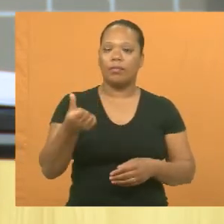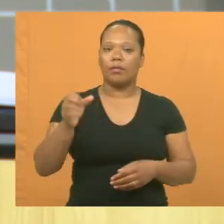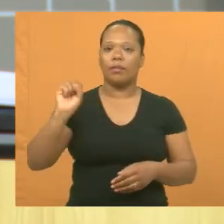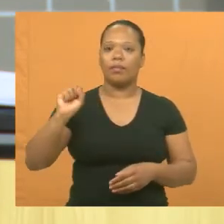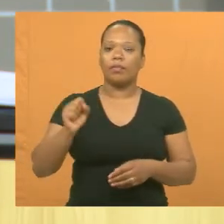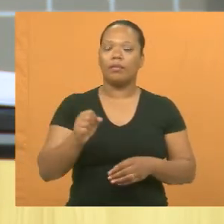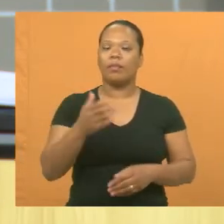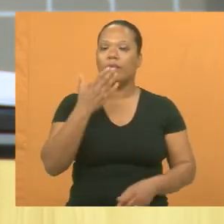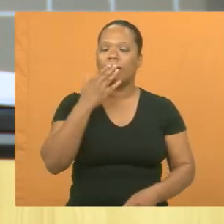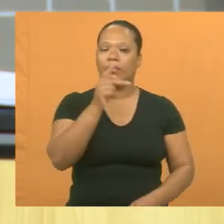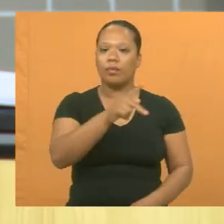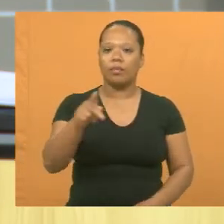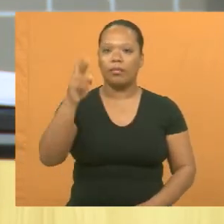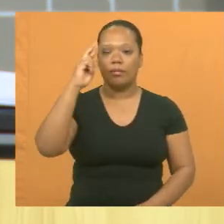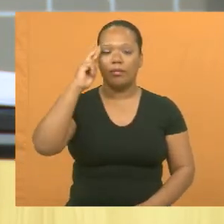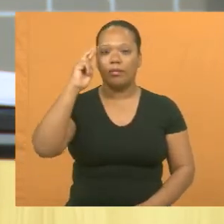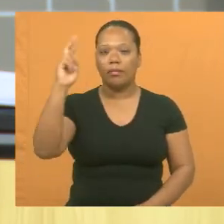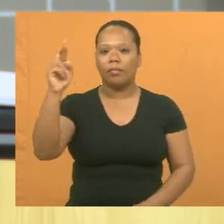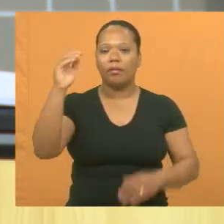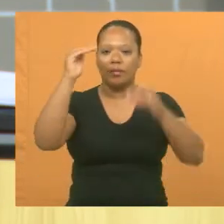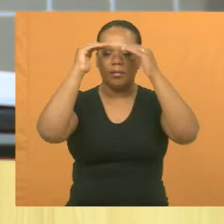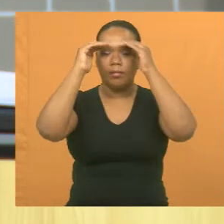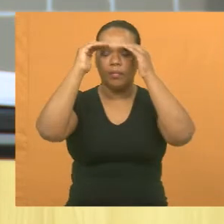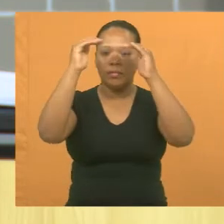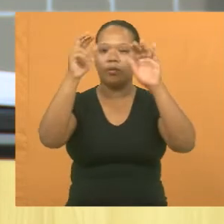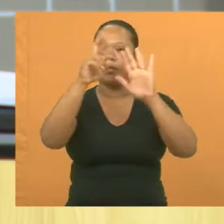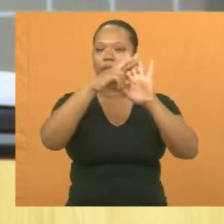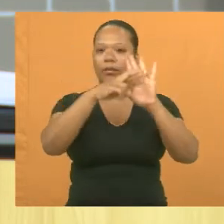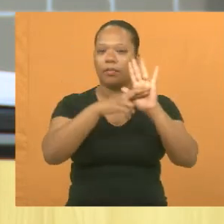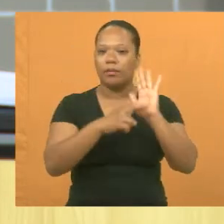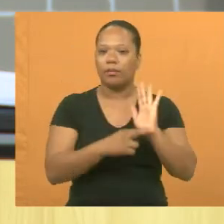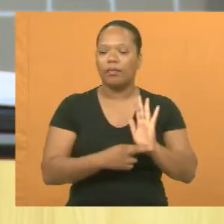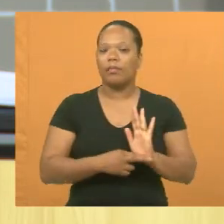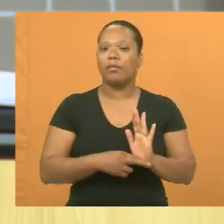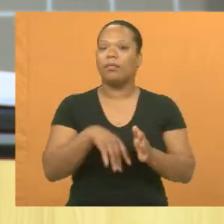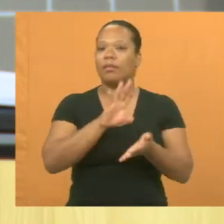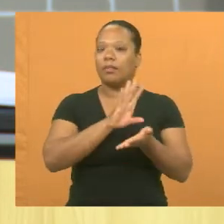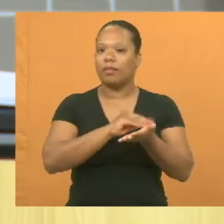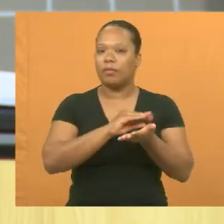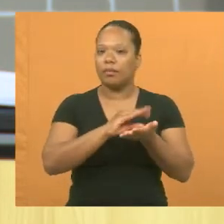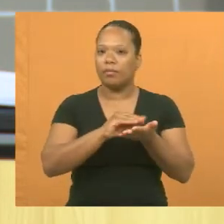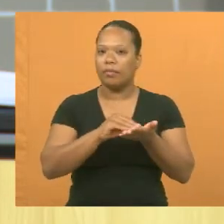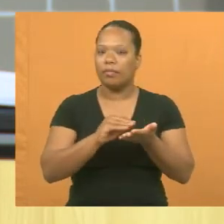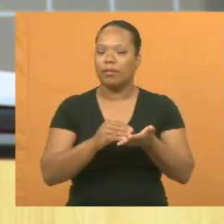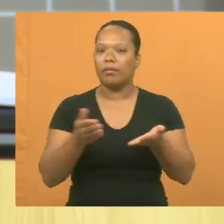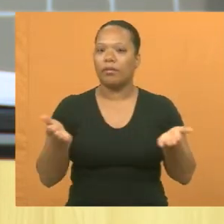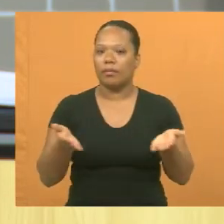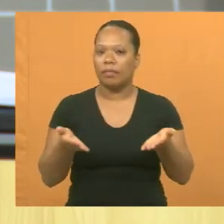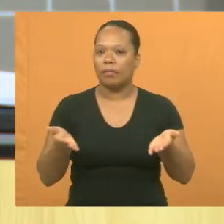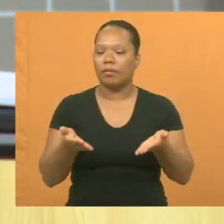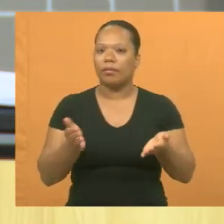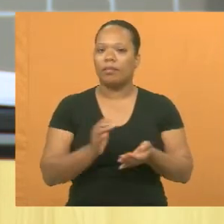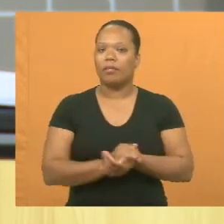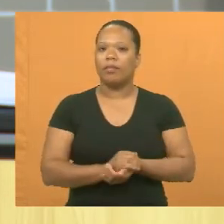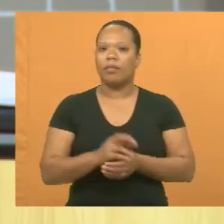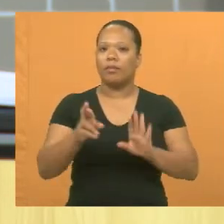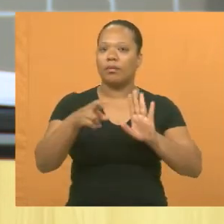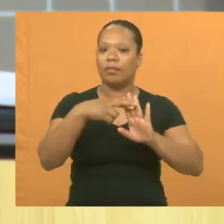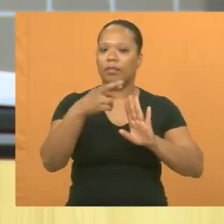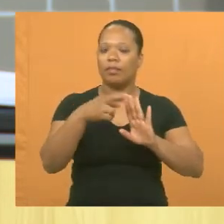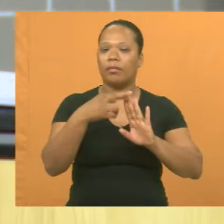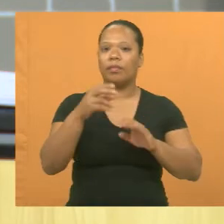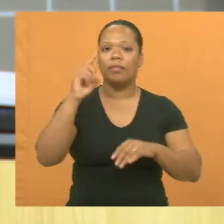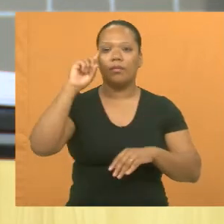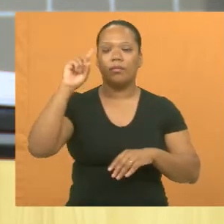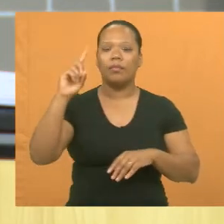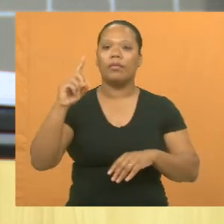senhora presidente dessa casa, cumpridas as formalidades regimentais, seja constado na ata dos trabalhos dessa sessão o registro do transcurso do